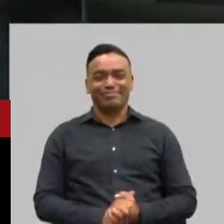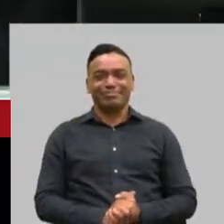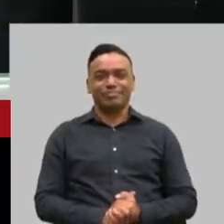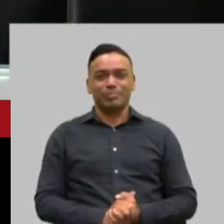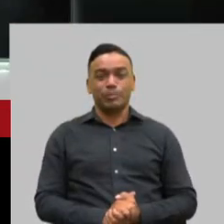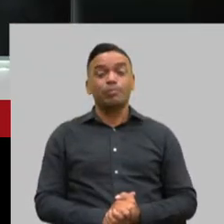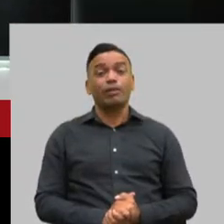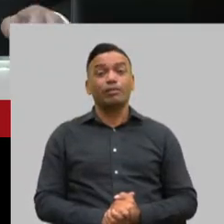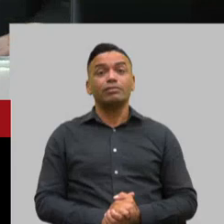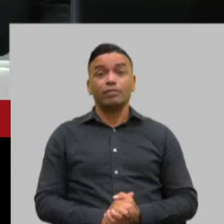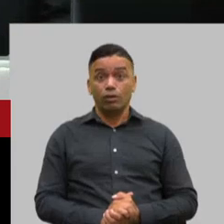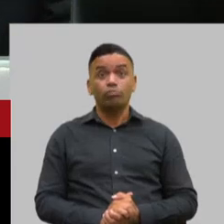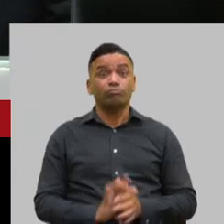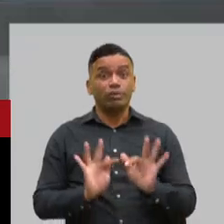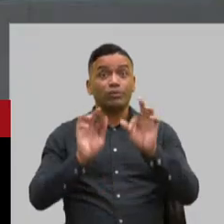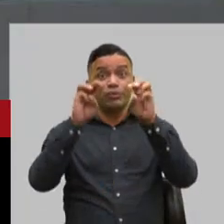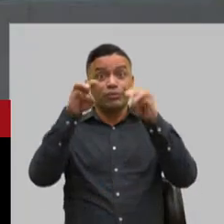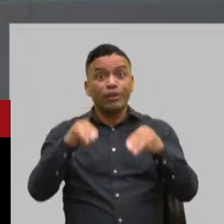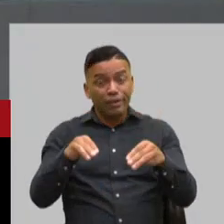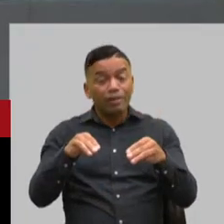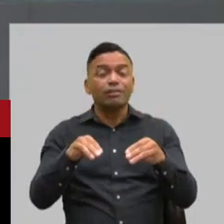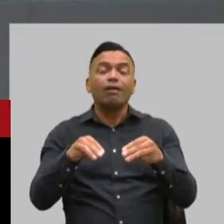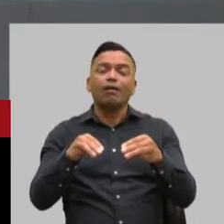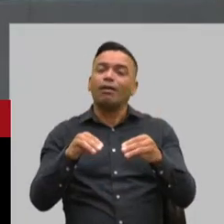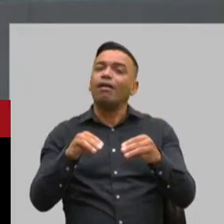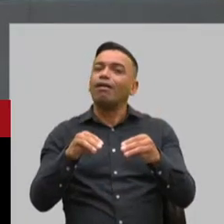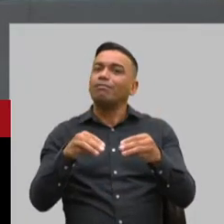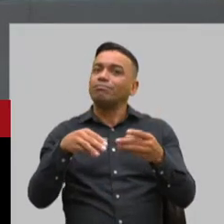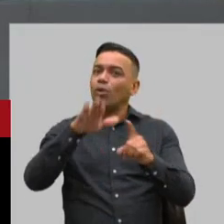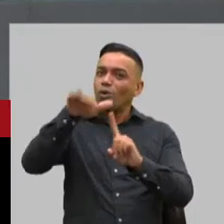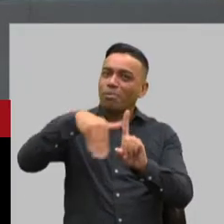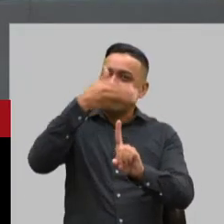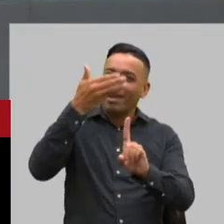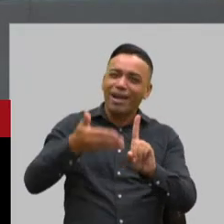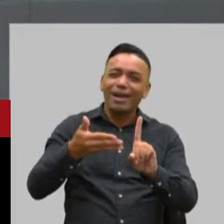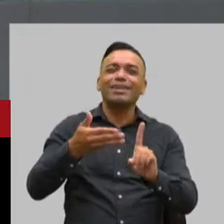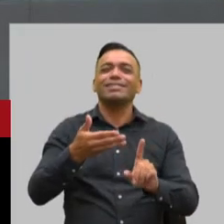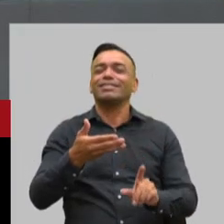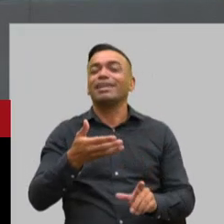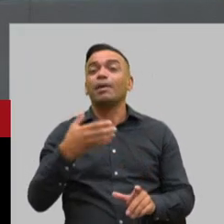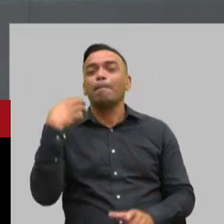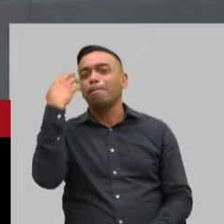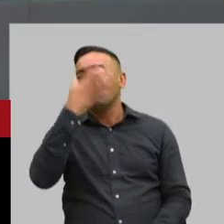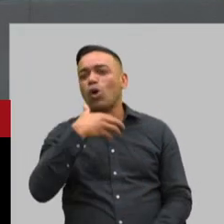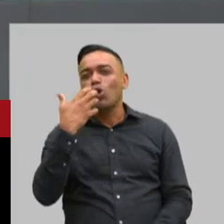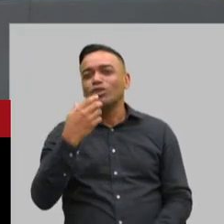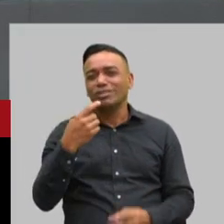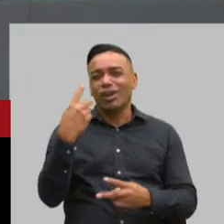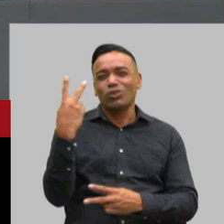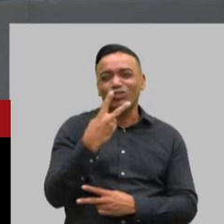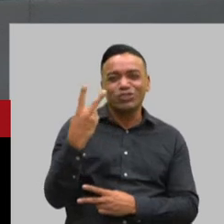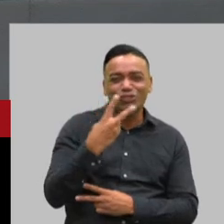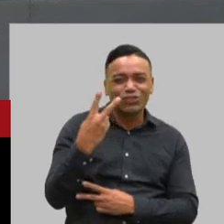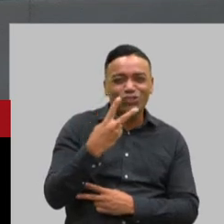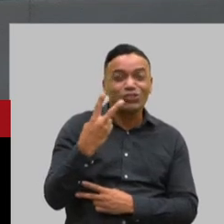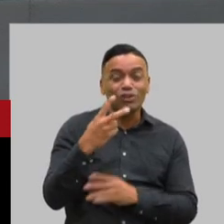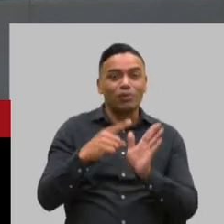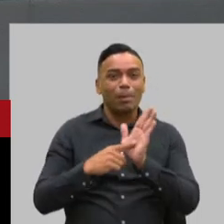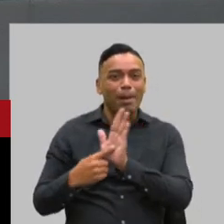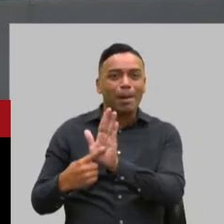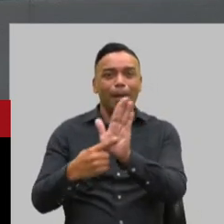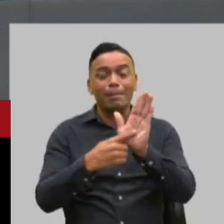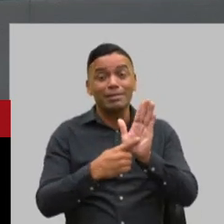Após o encerramento regimental, ouviremos os músicos Alvimar Liberato e Marcelo Pereira, que vão apresentar as